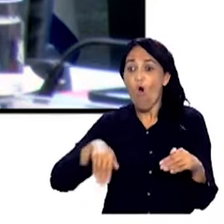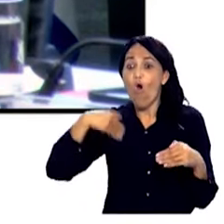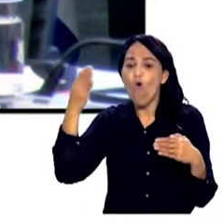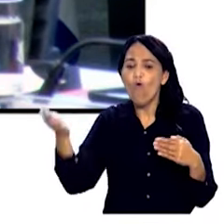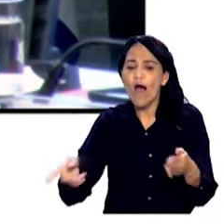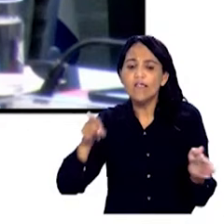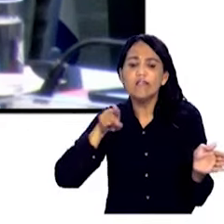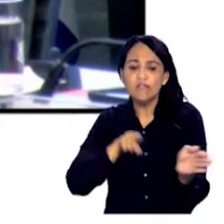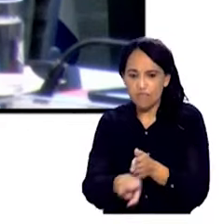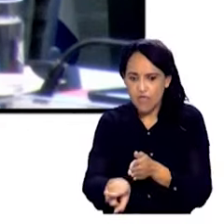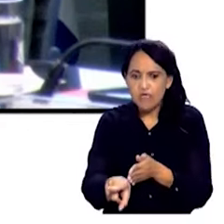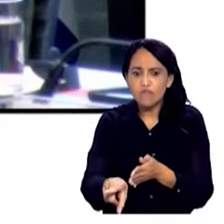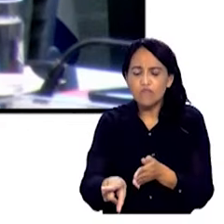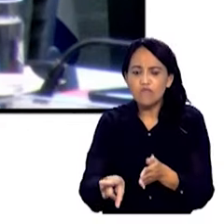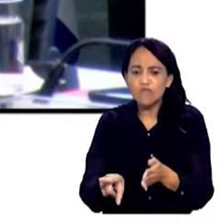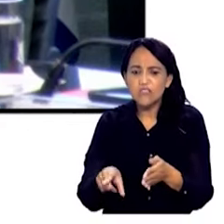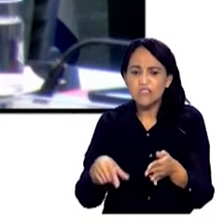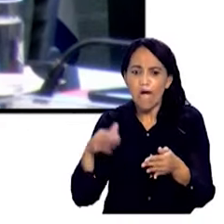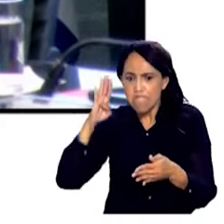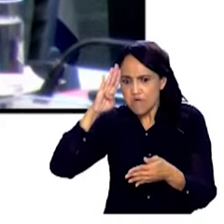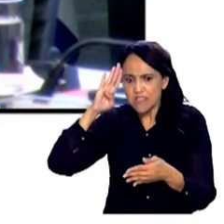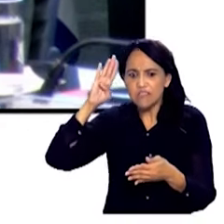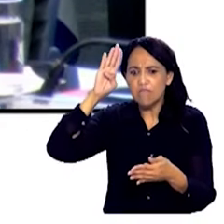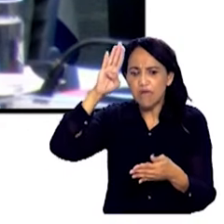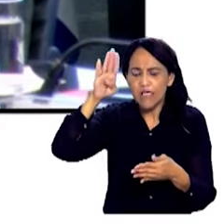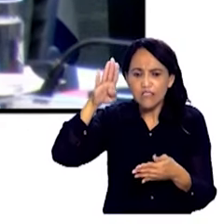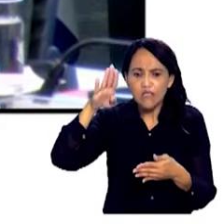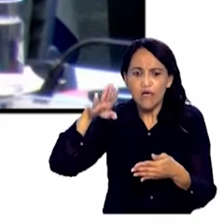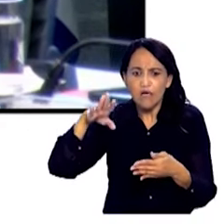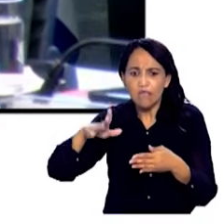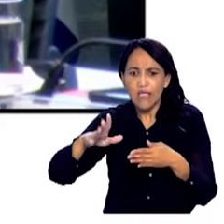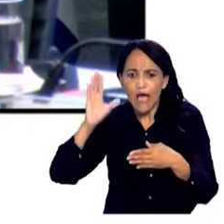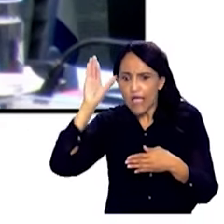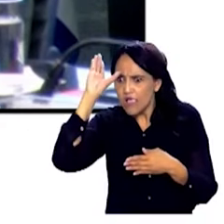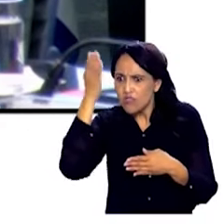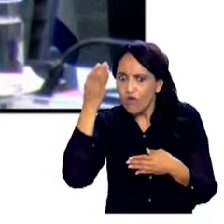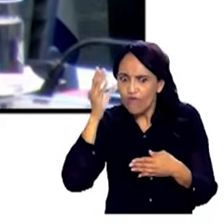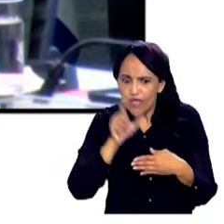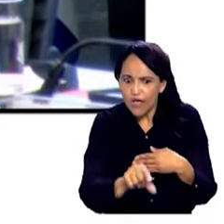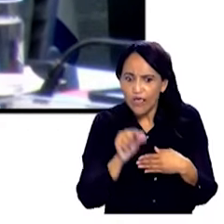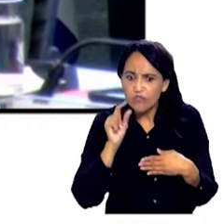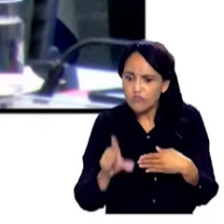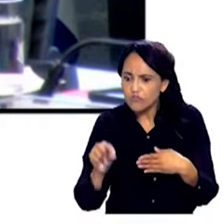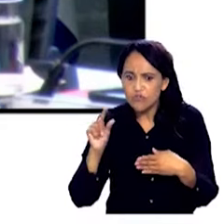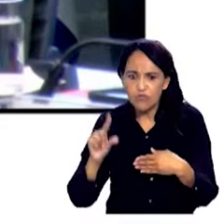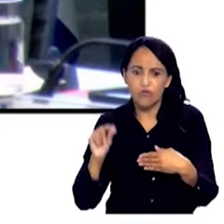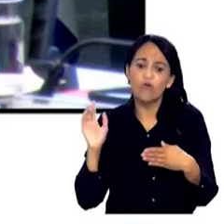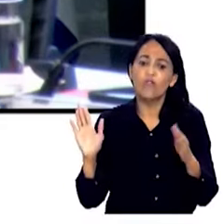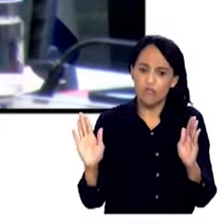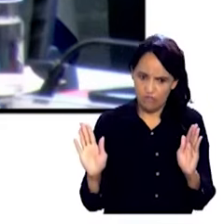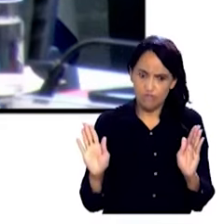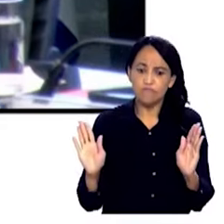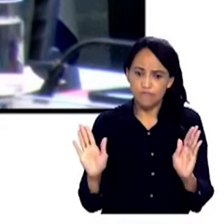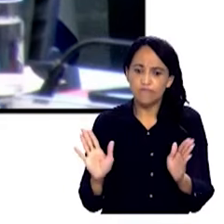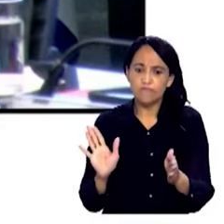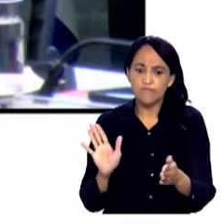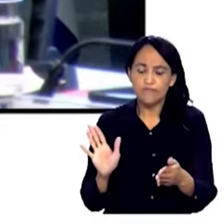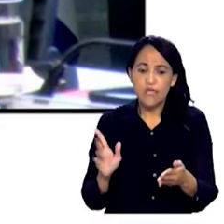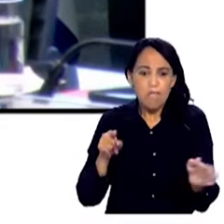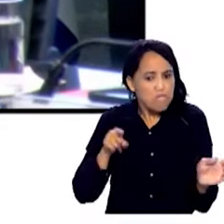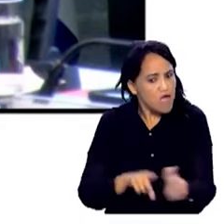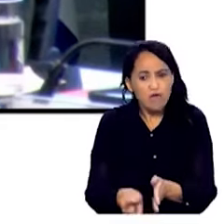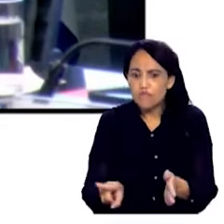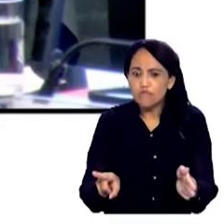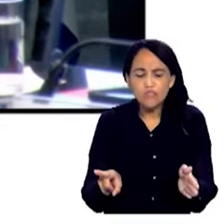centrais para trabalhar com os filtros eu acho que estas são as eh perguntas centrais